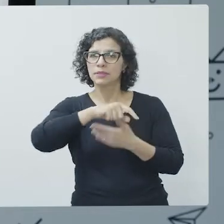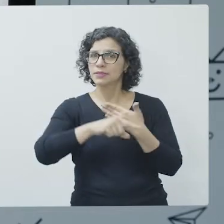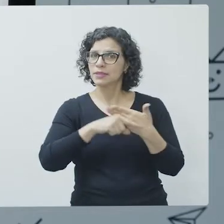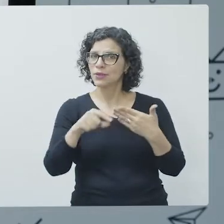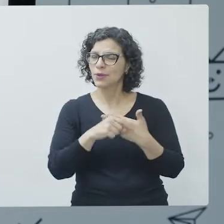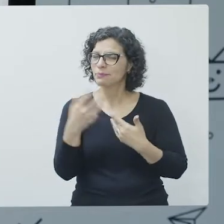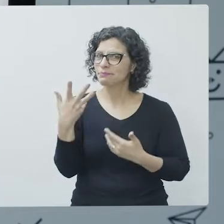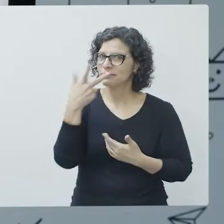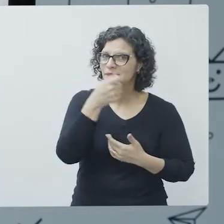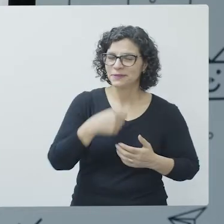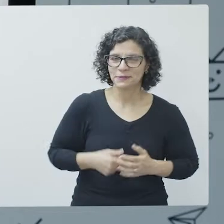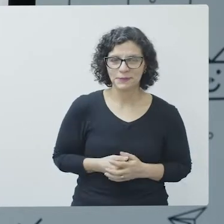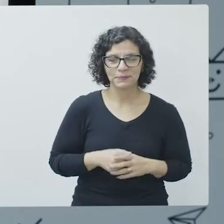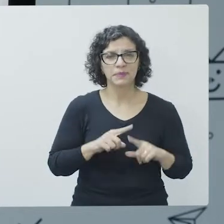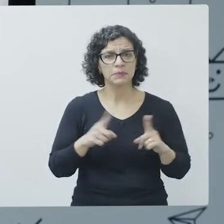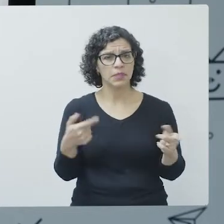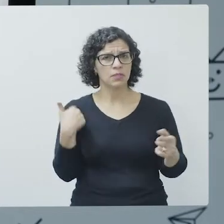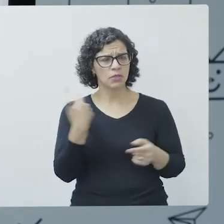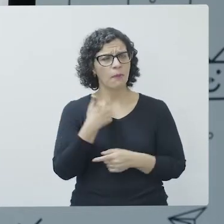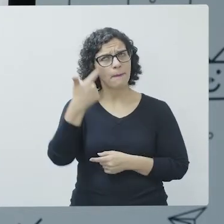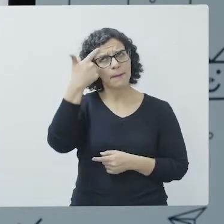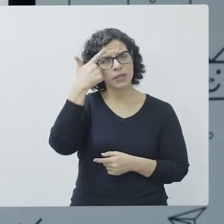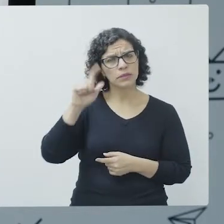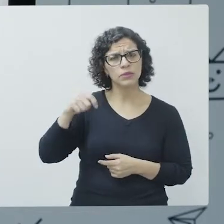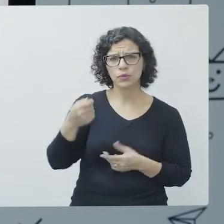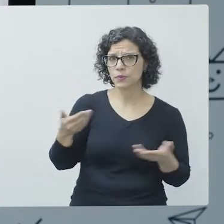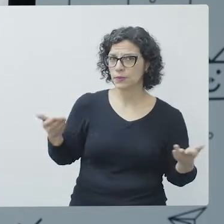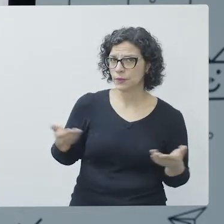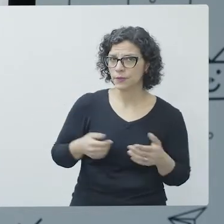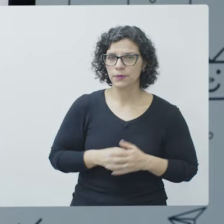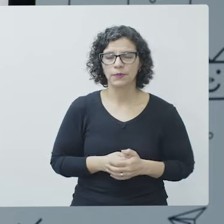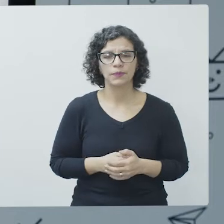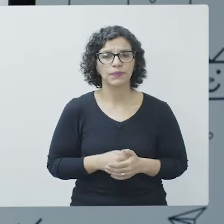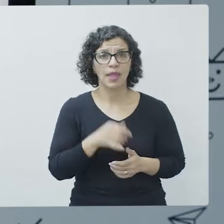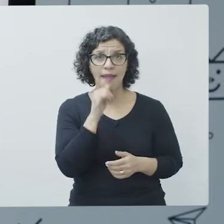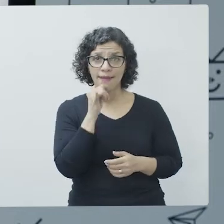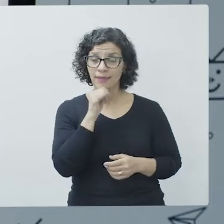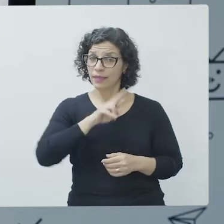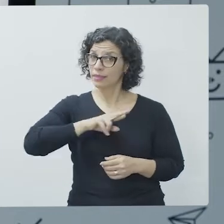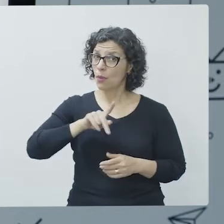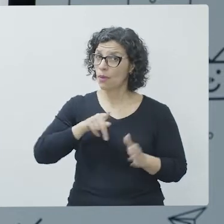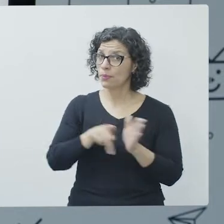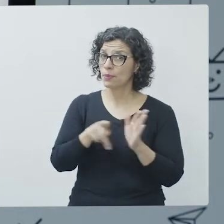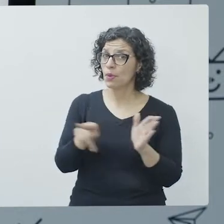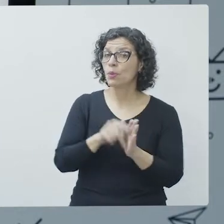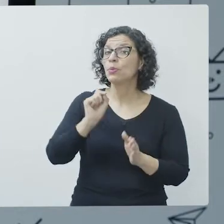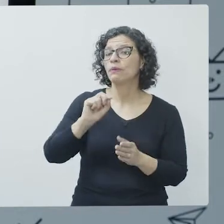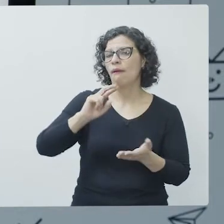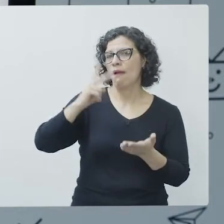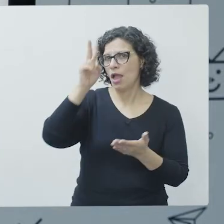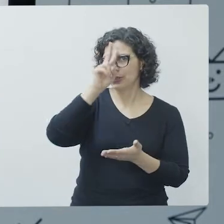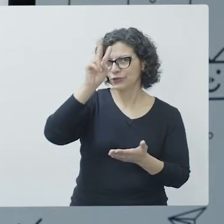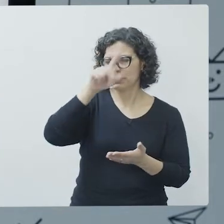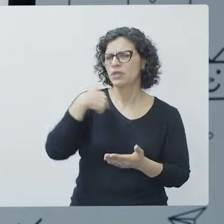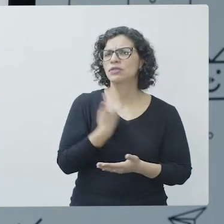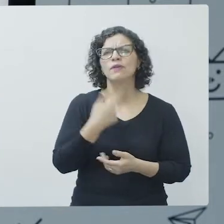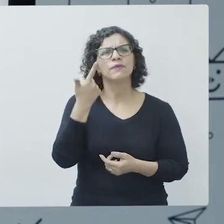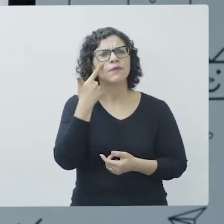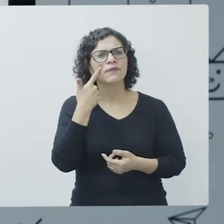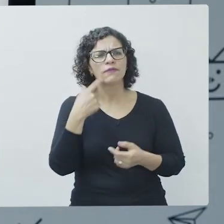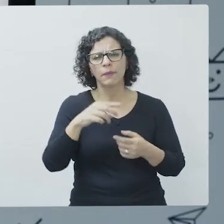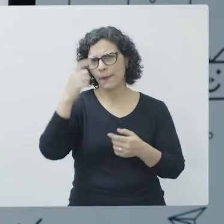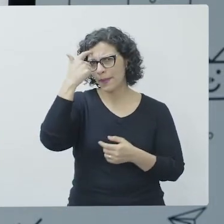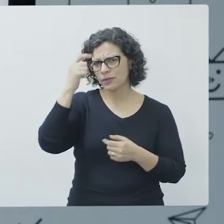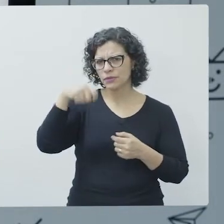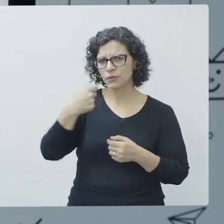sensacional. Mas nós vamos refletir um pouquinho, ainda não é sobre a nossa história. Mas nós vamos refletir